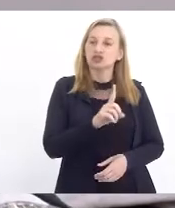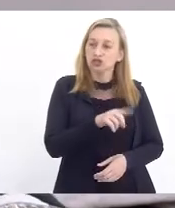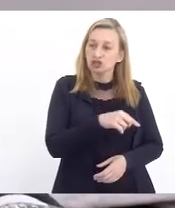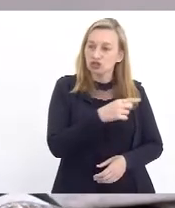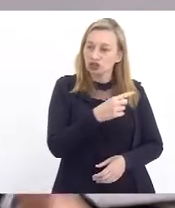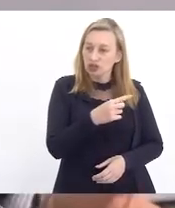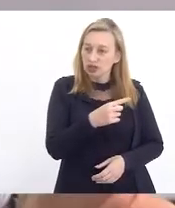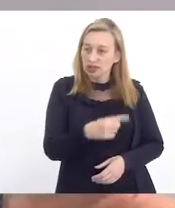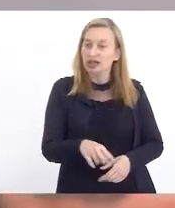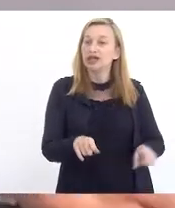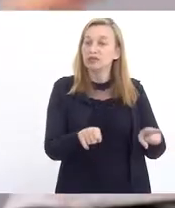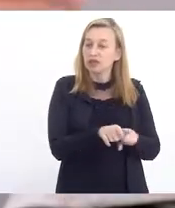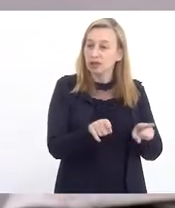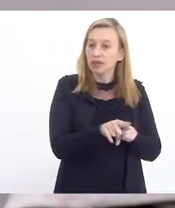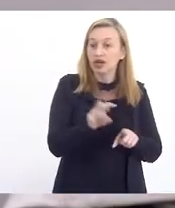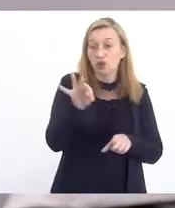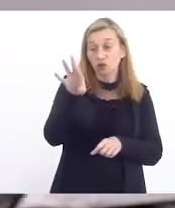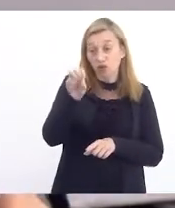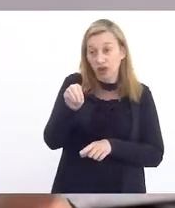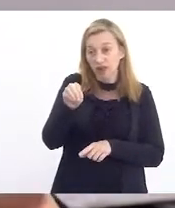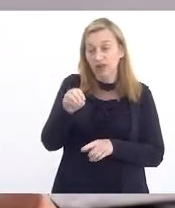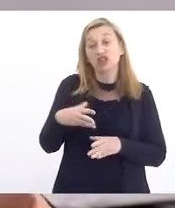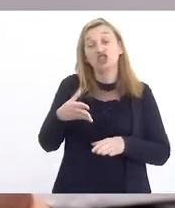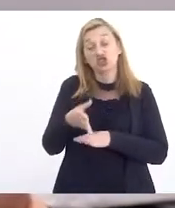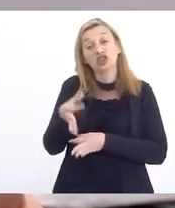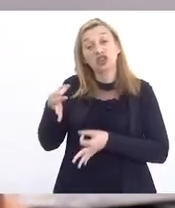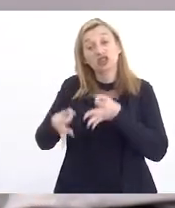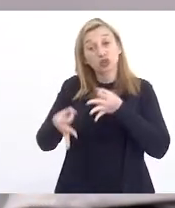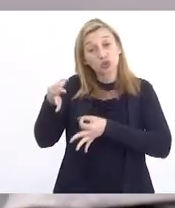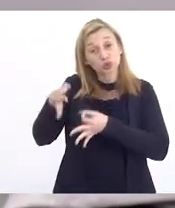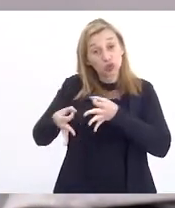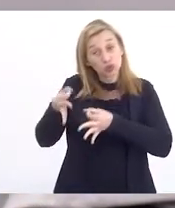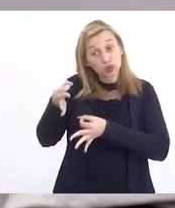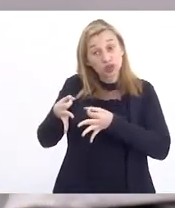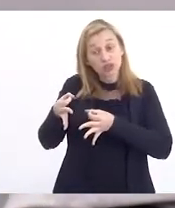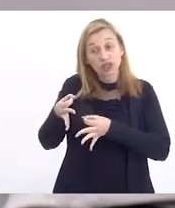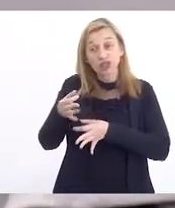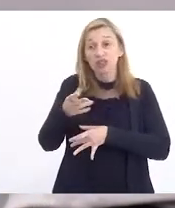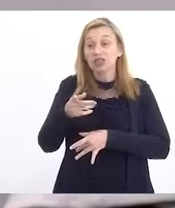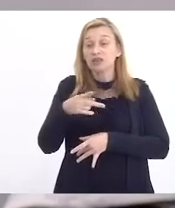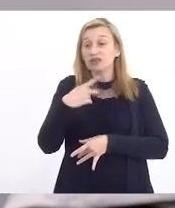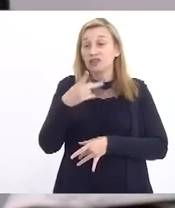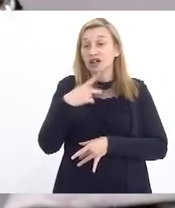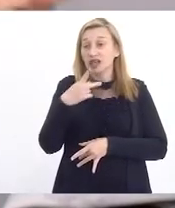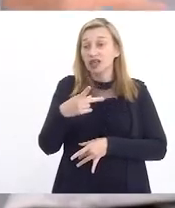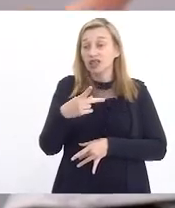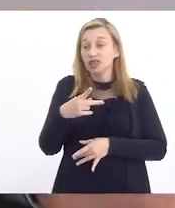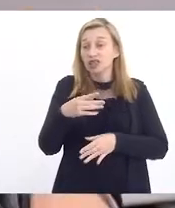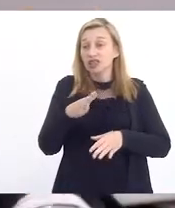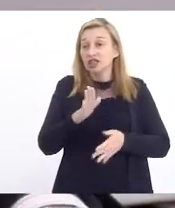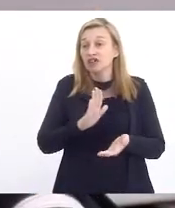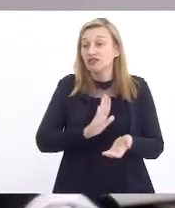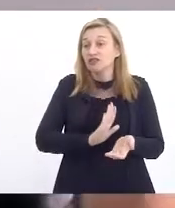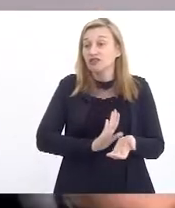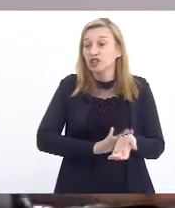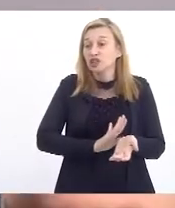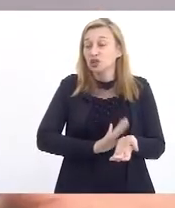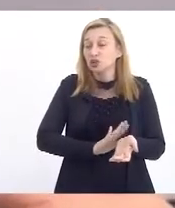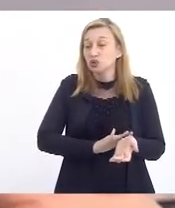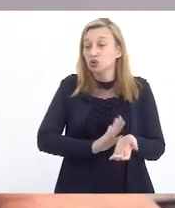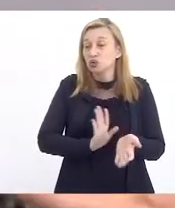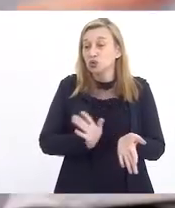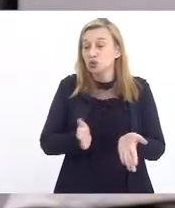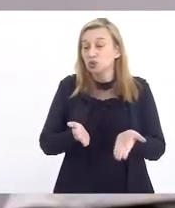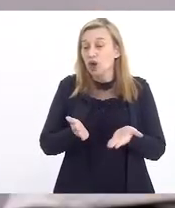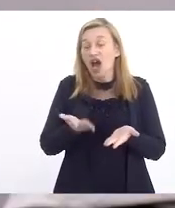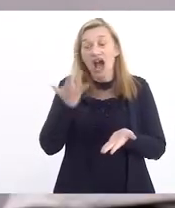Derrubamos o veto. Aí ele ingressa na justiça, alegando vício de iniciativa, que acha